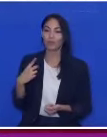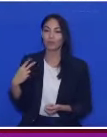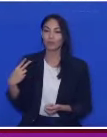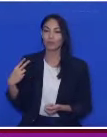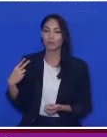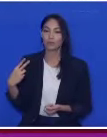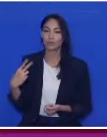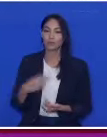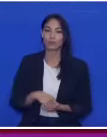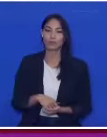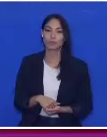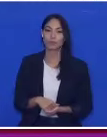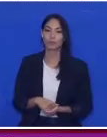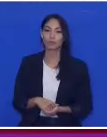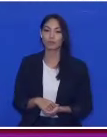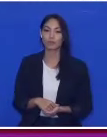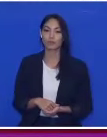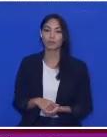12.